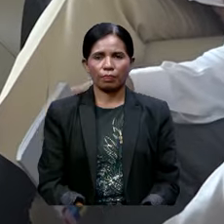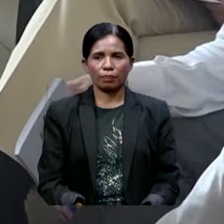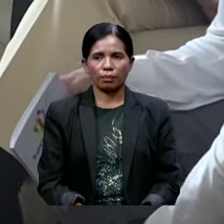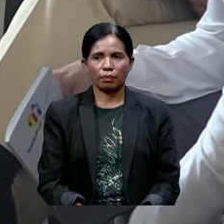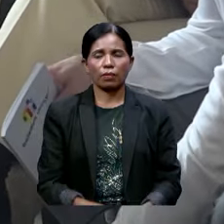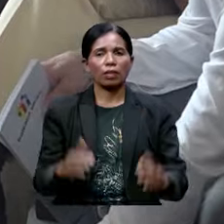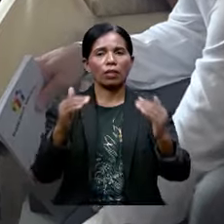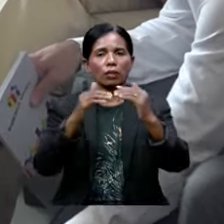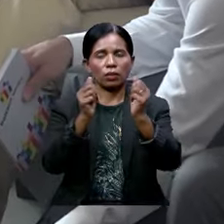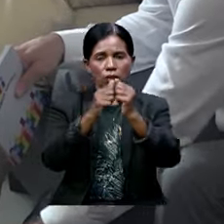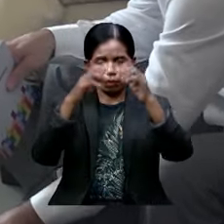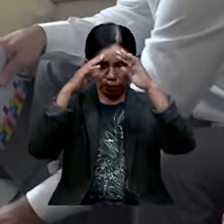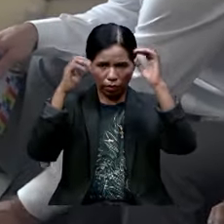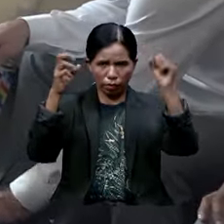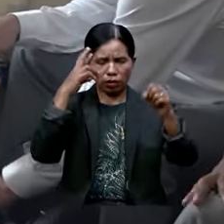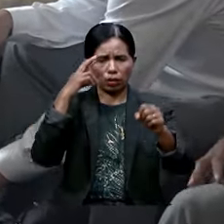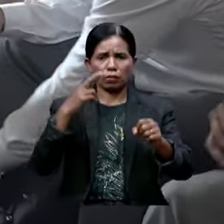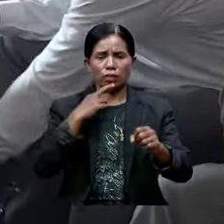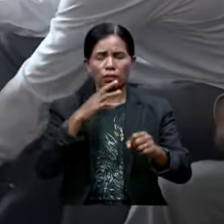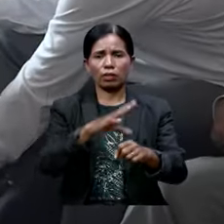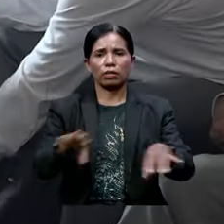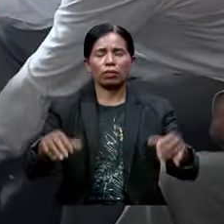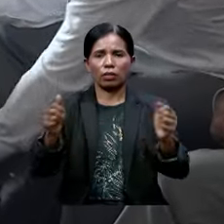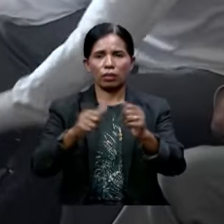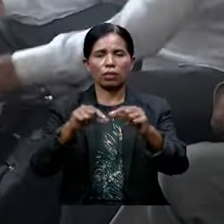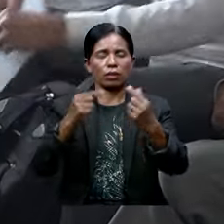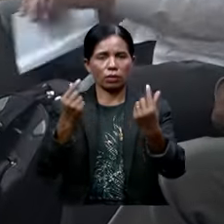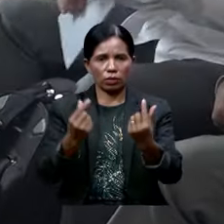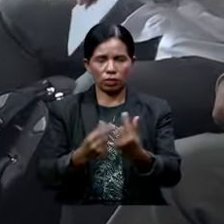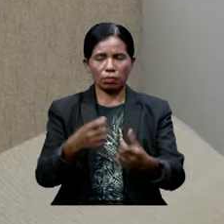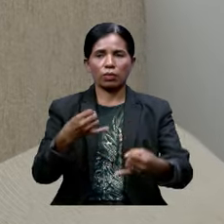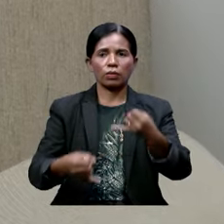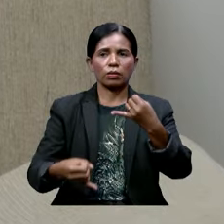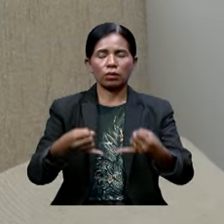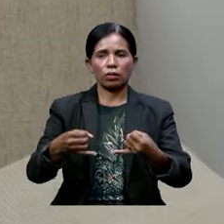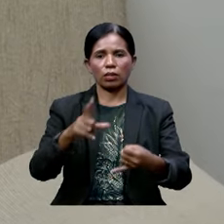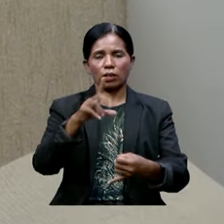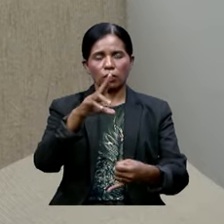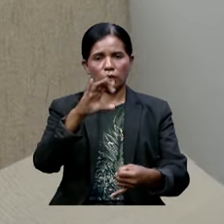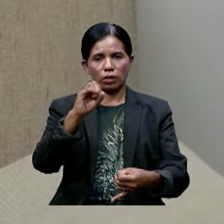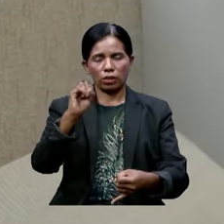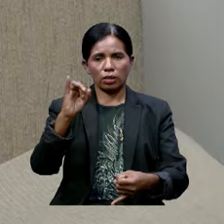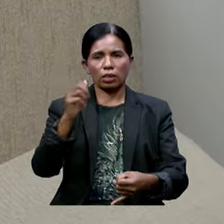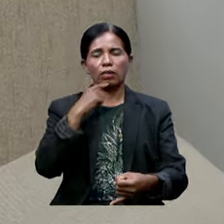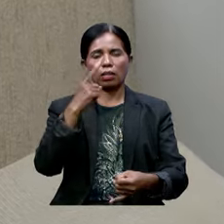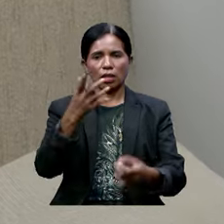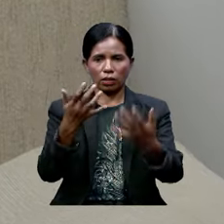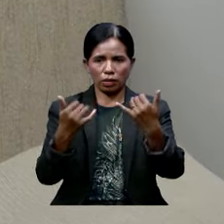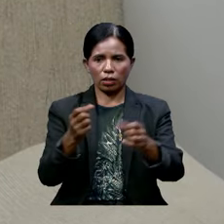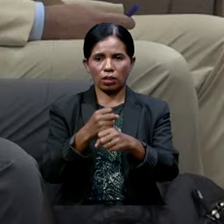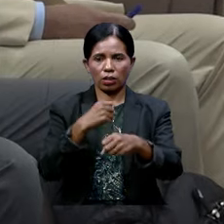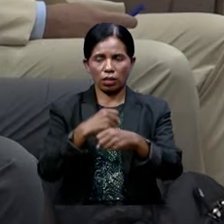Foi no encontro com o Presidente da República, José Ramos Horta, coordenadora do Grupo Reforma e Justiça, Lucia Lobato Hateten, e a parte da DAUNE,